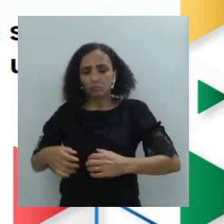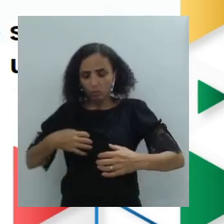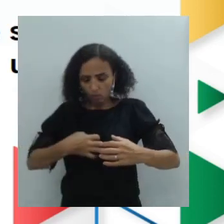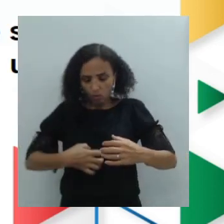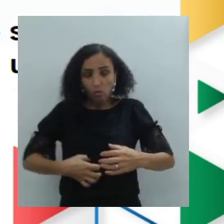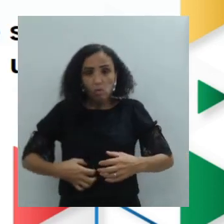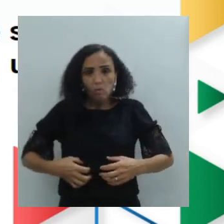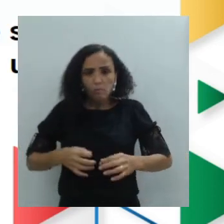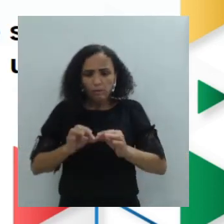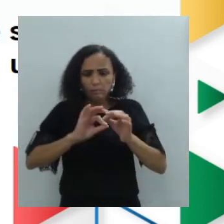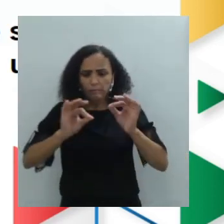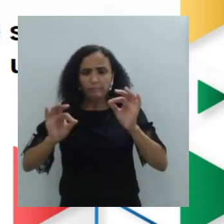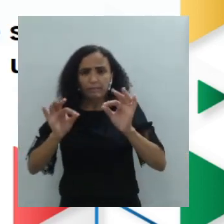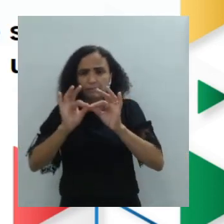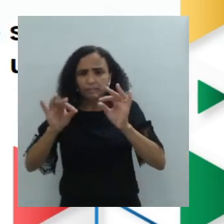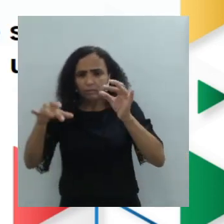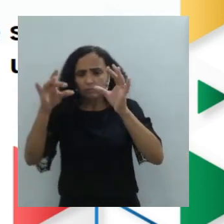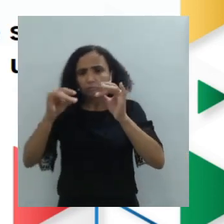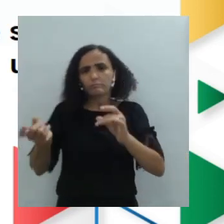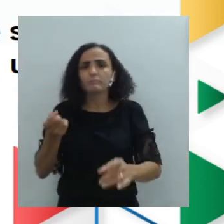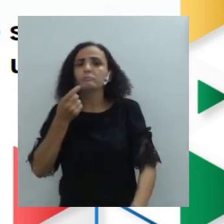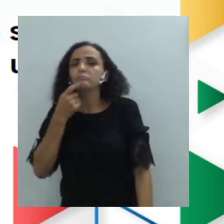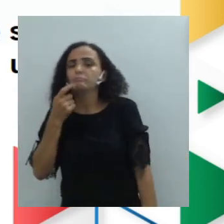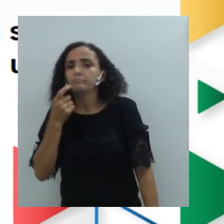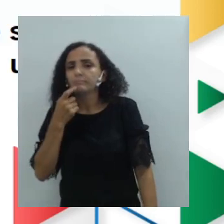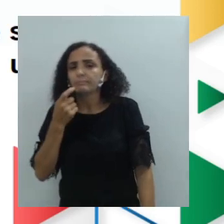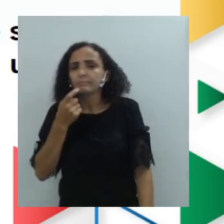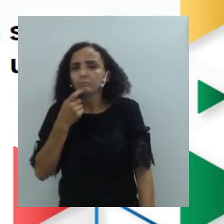que é formado por vários órgãos, como boca,